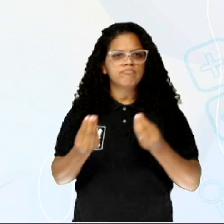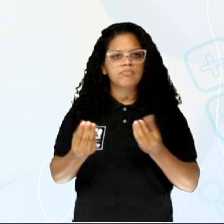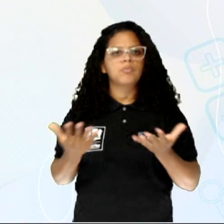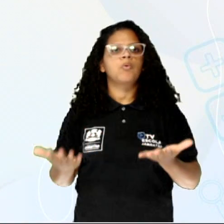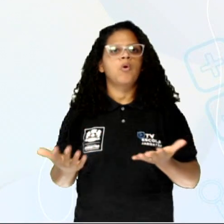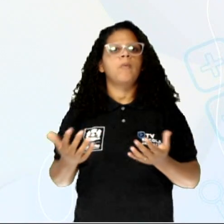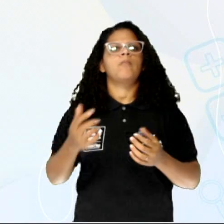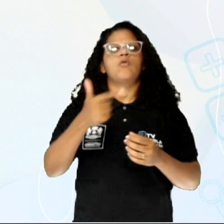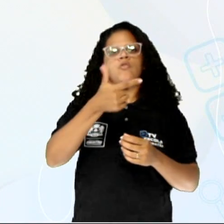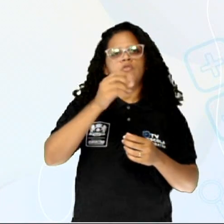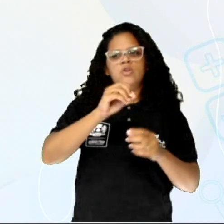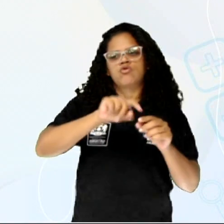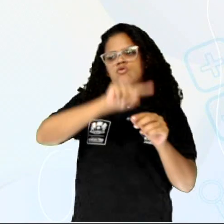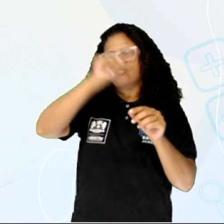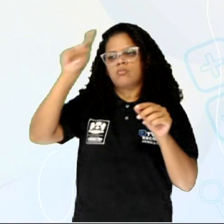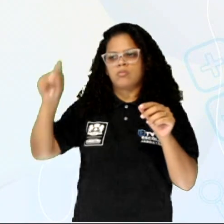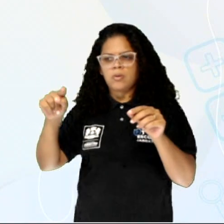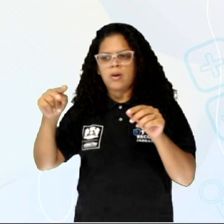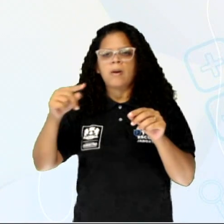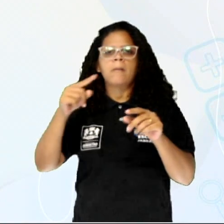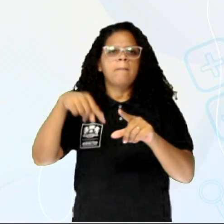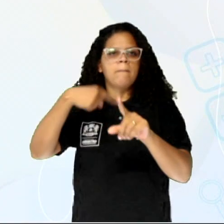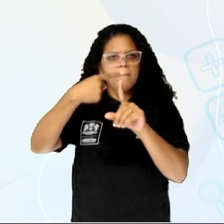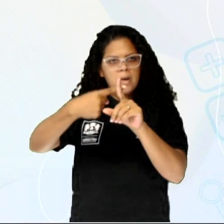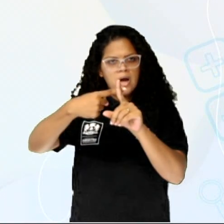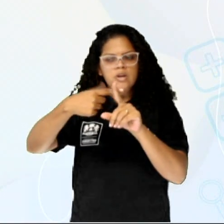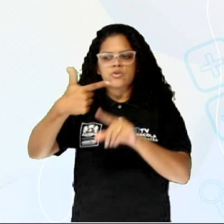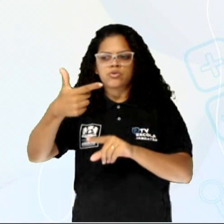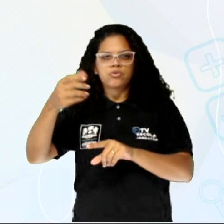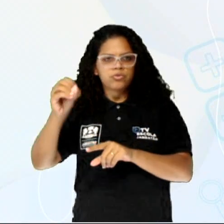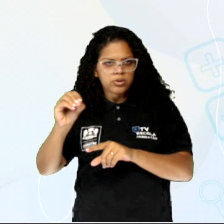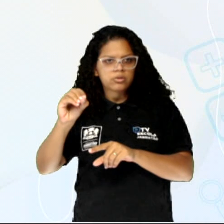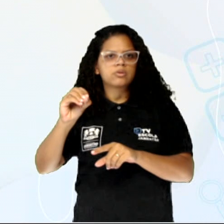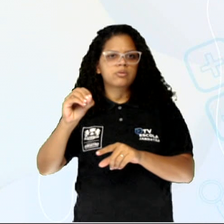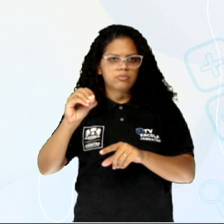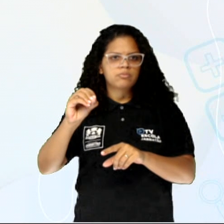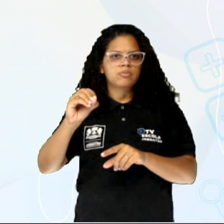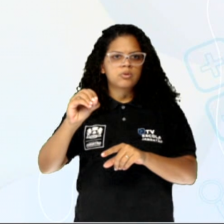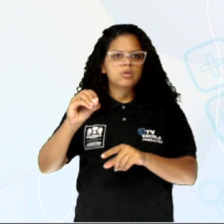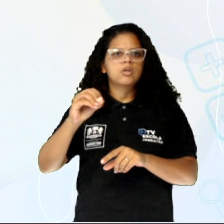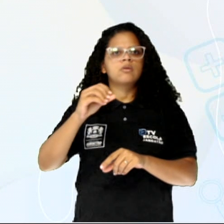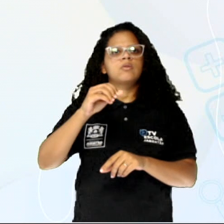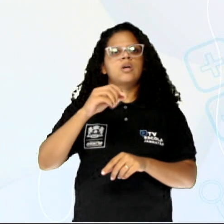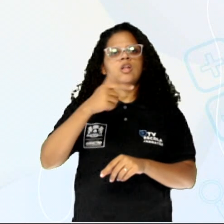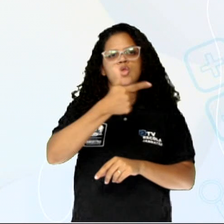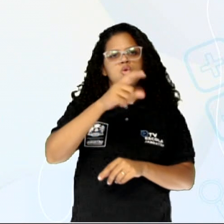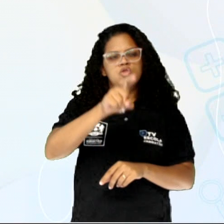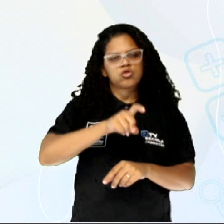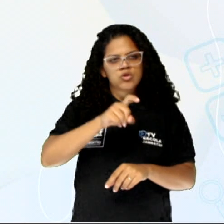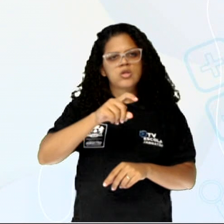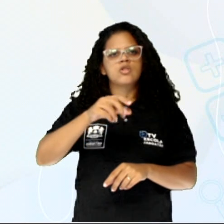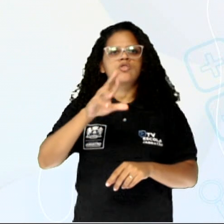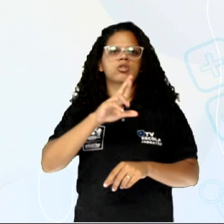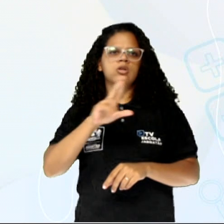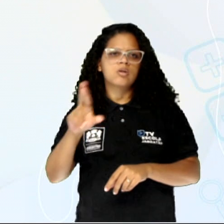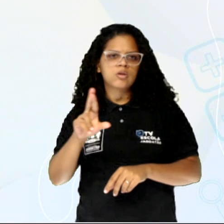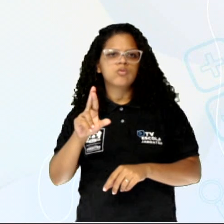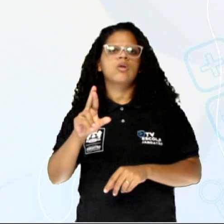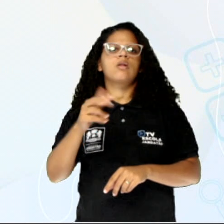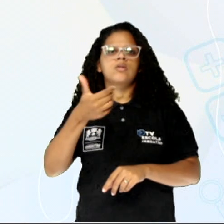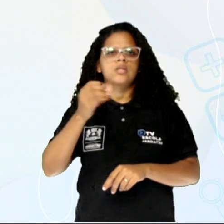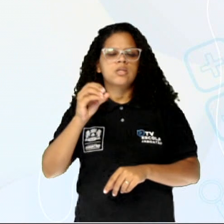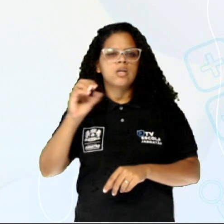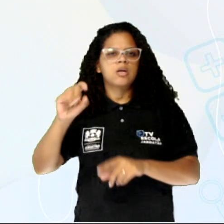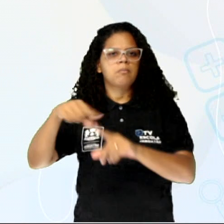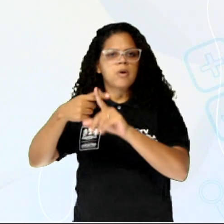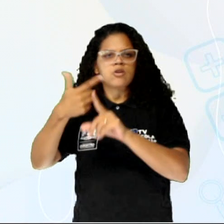para o outro lado e troca o quê? O sinal, ele fica mais 20. Então, fica 2x igual a 100 mais 20. Então, 2x é